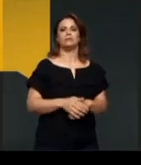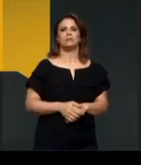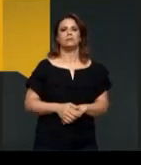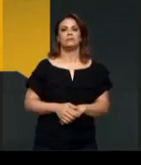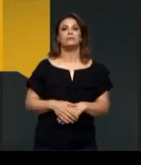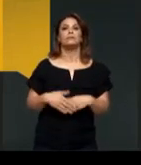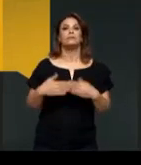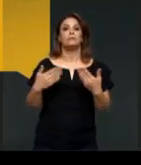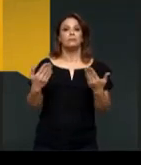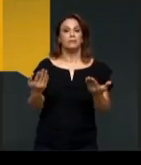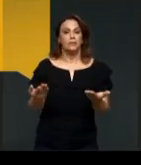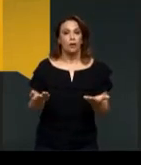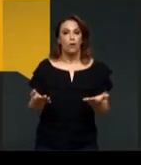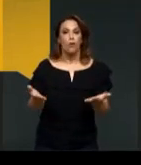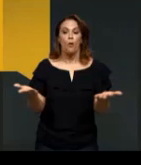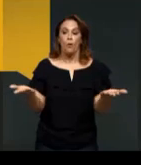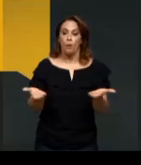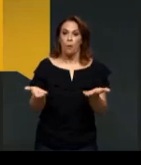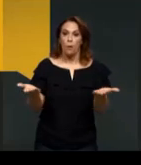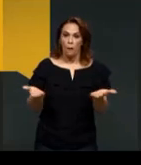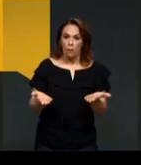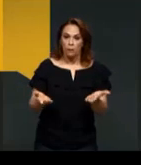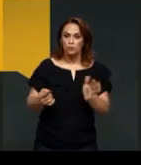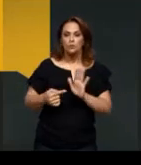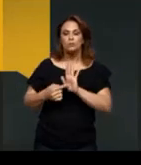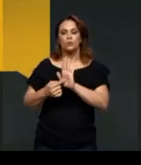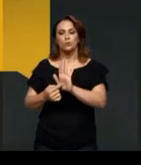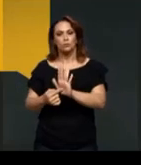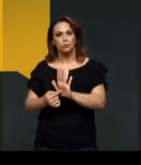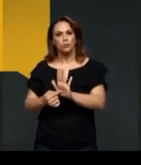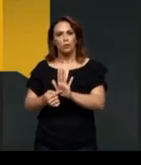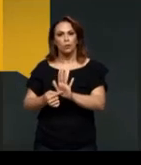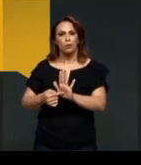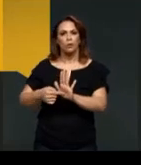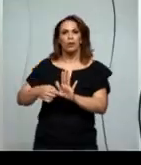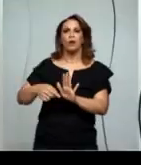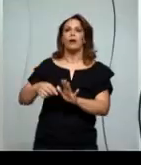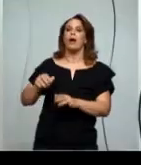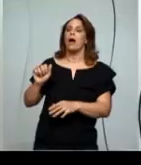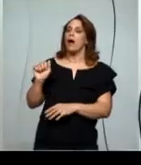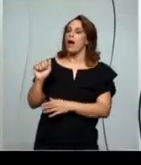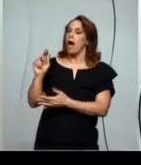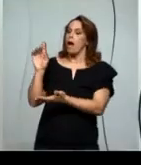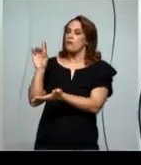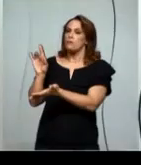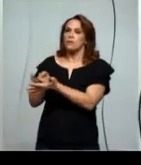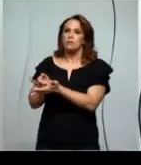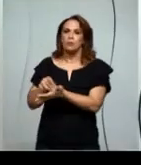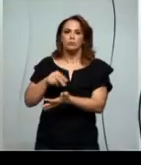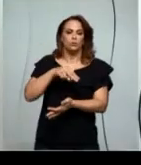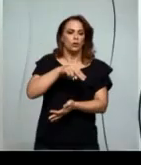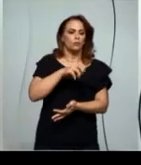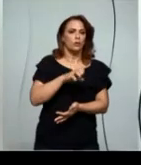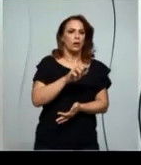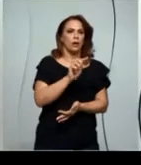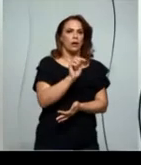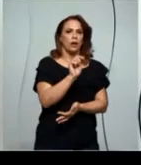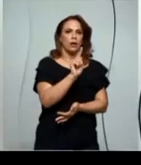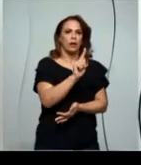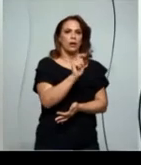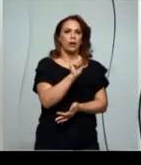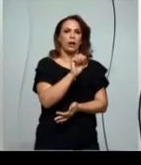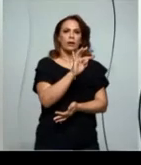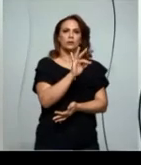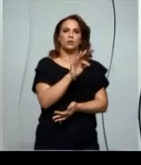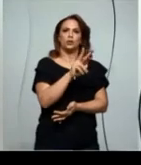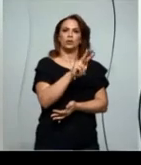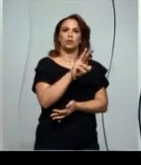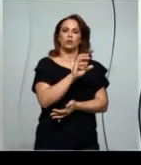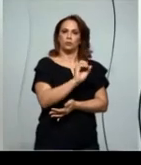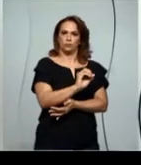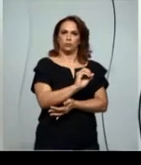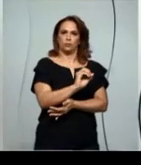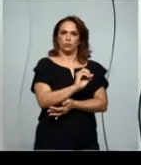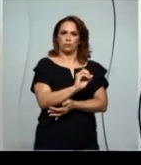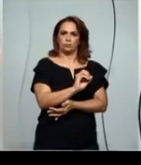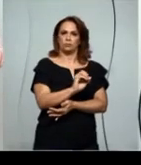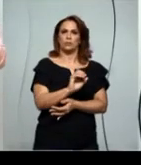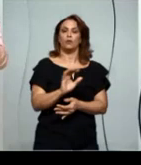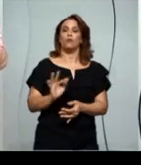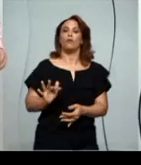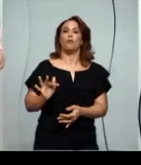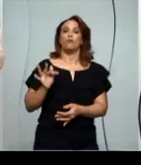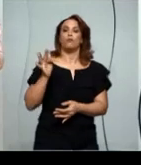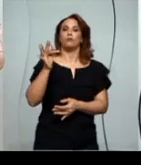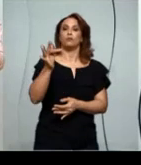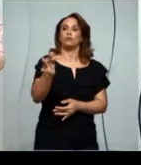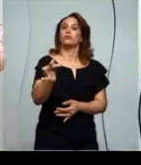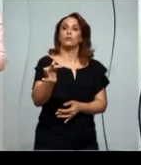também demos uma pincelada nesses olhos no futuro, o tempo no futuro, tanto na afirmativa